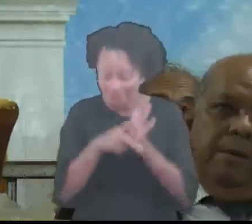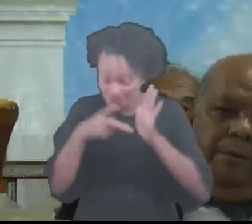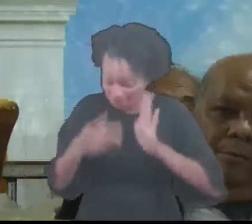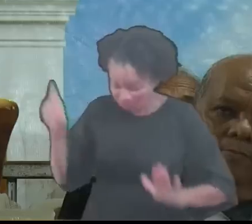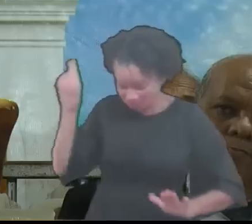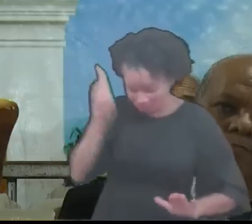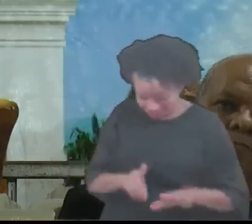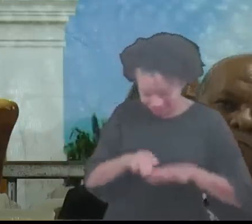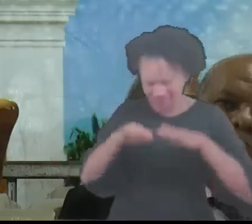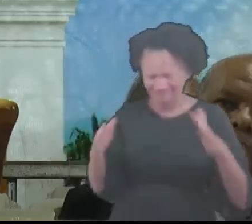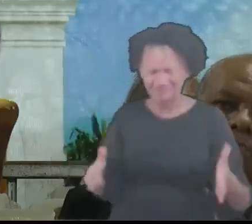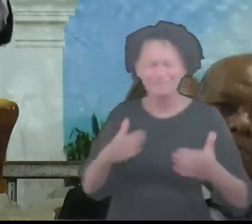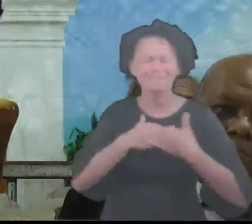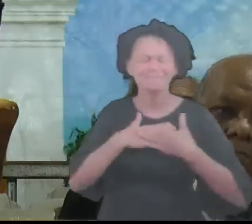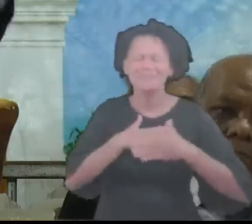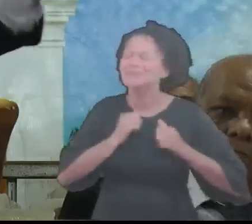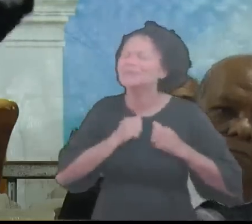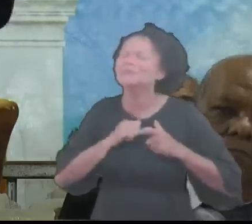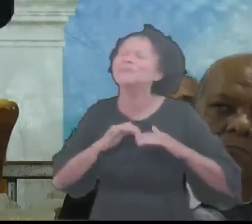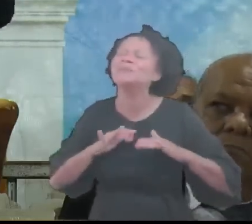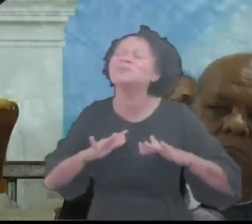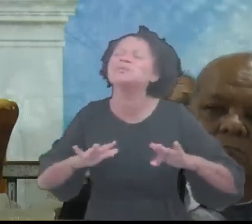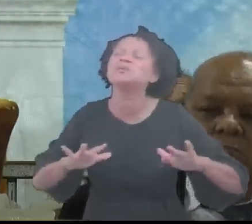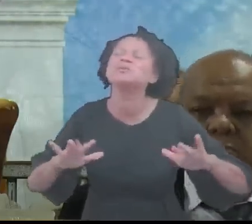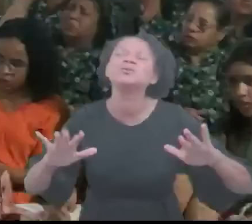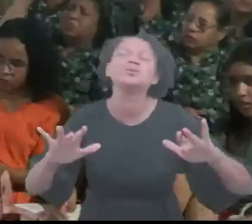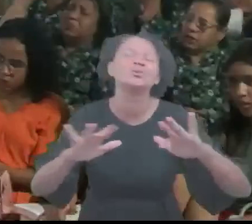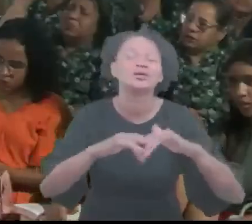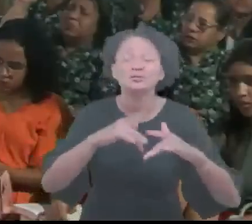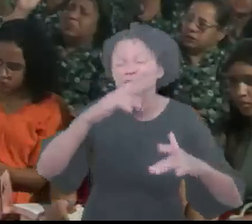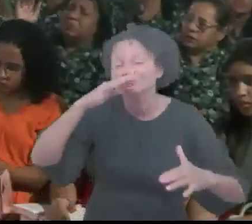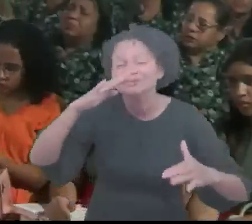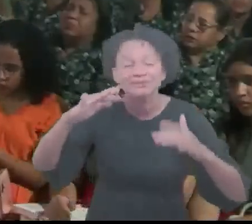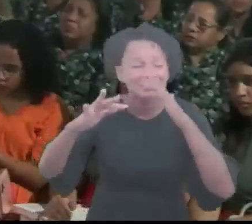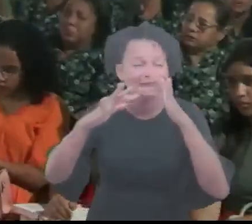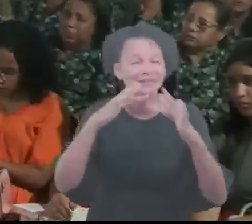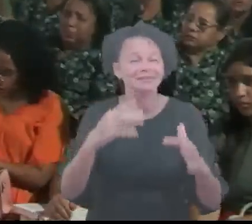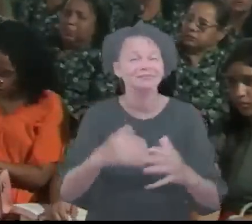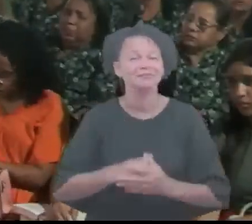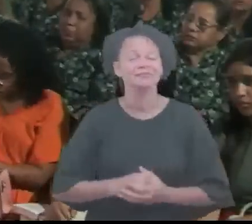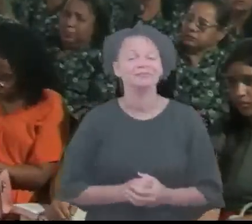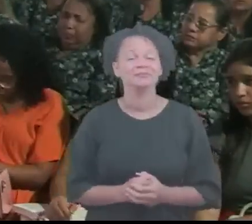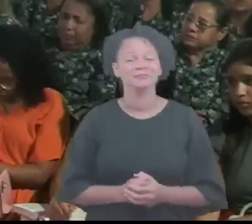mesa, o meu nardo exala o seu aroma.